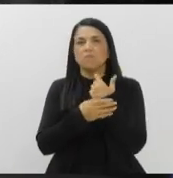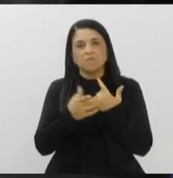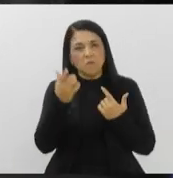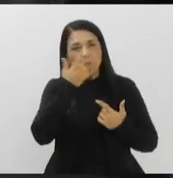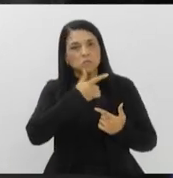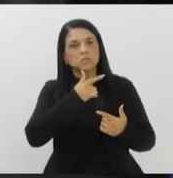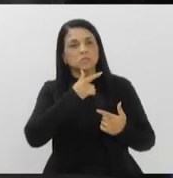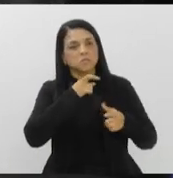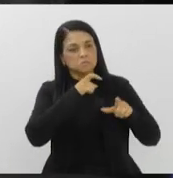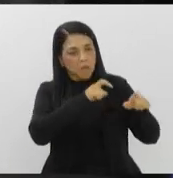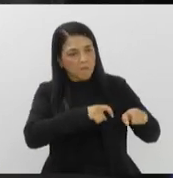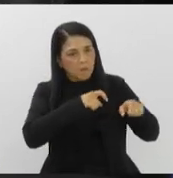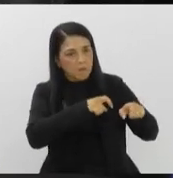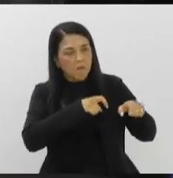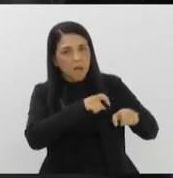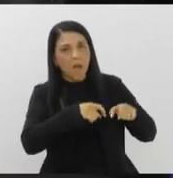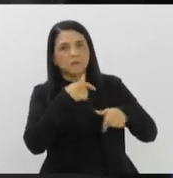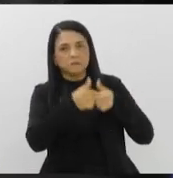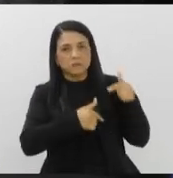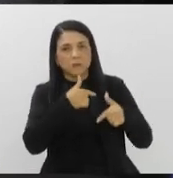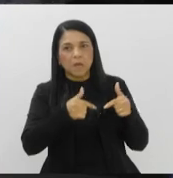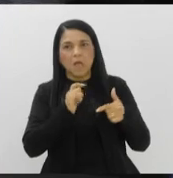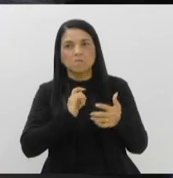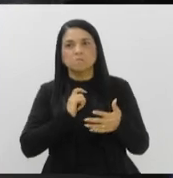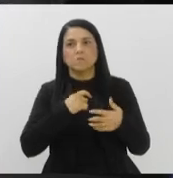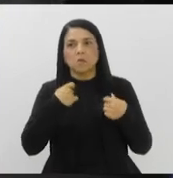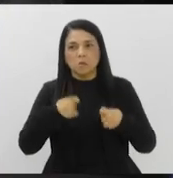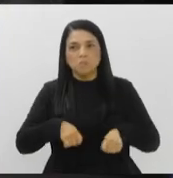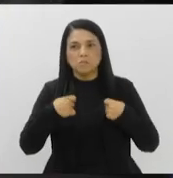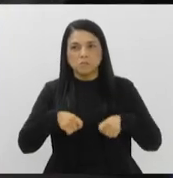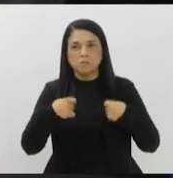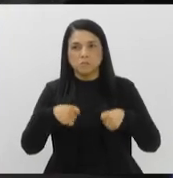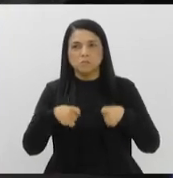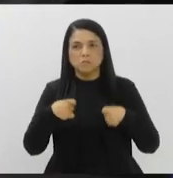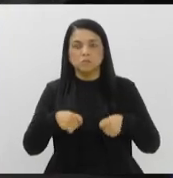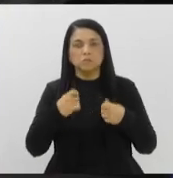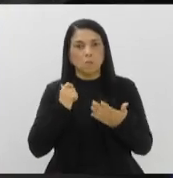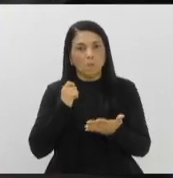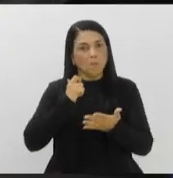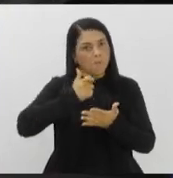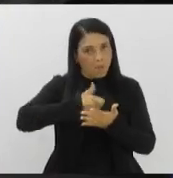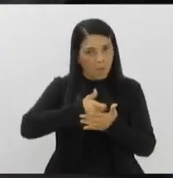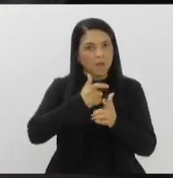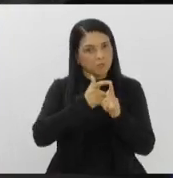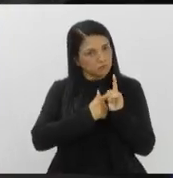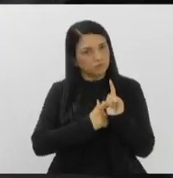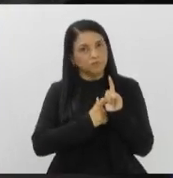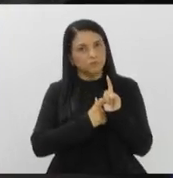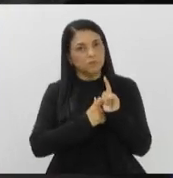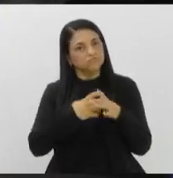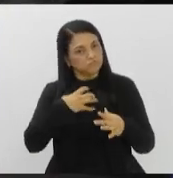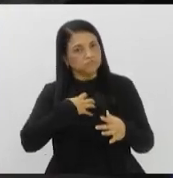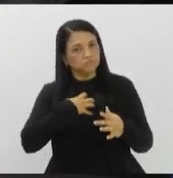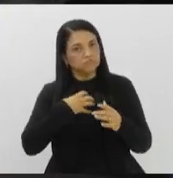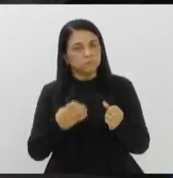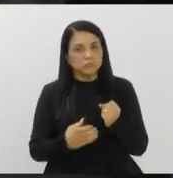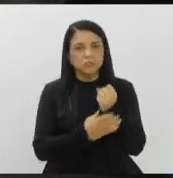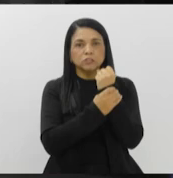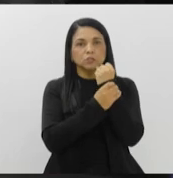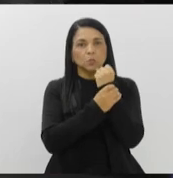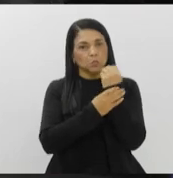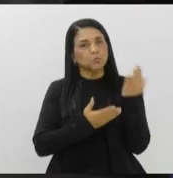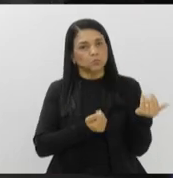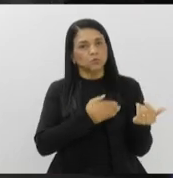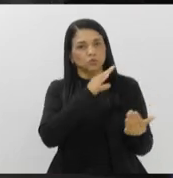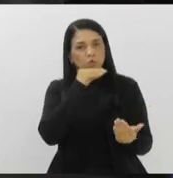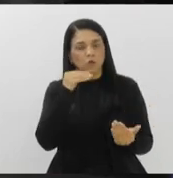do que eu preciso pagar, né? A minha, entre aspas, dívida. Né? e se sentem seguros, seguros, absolutamente